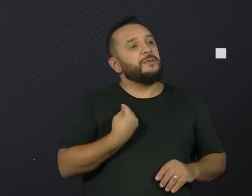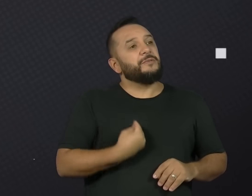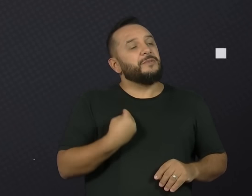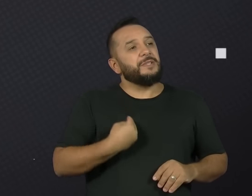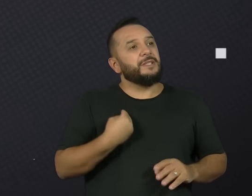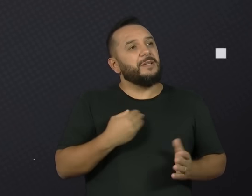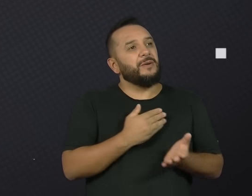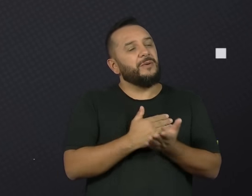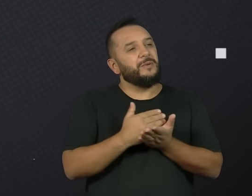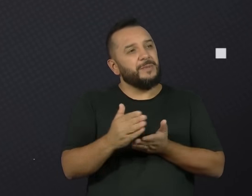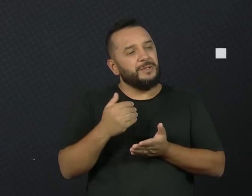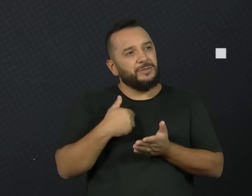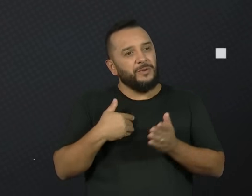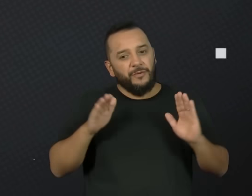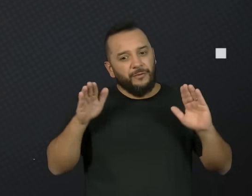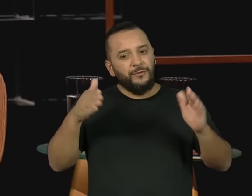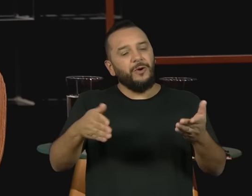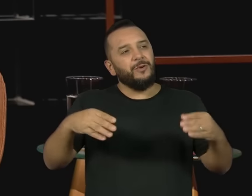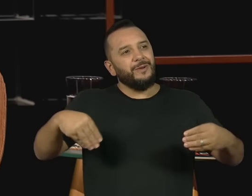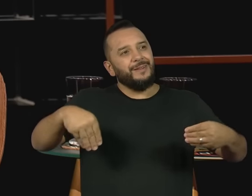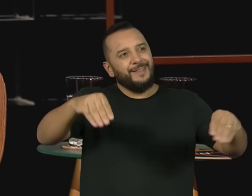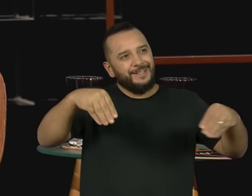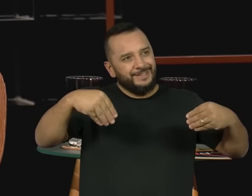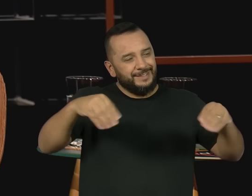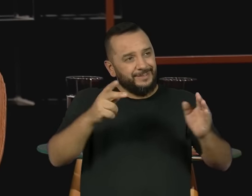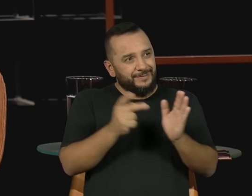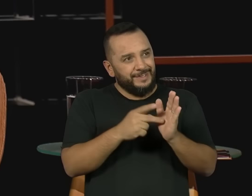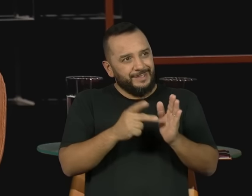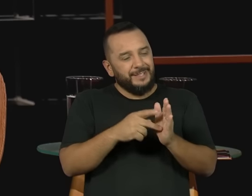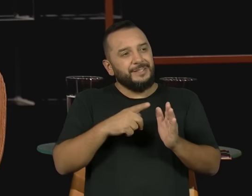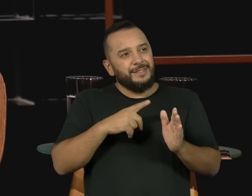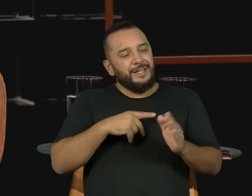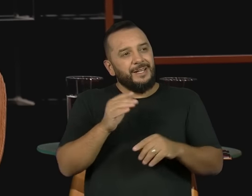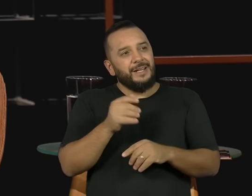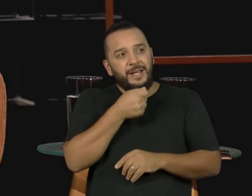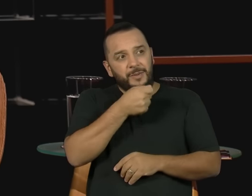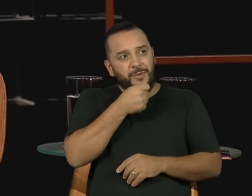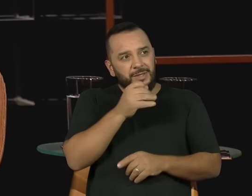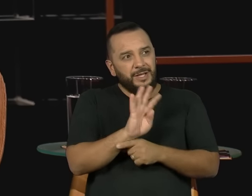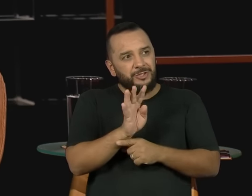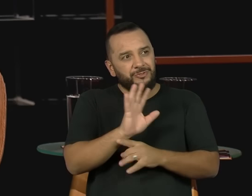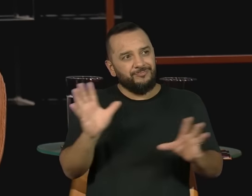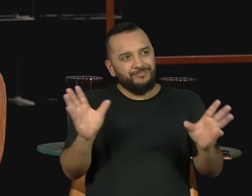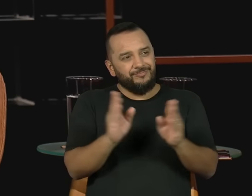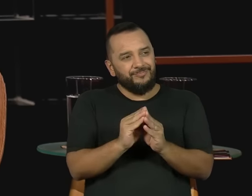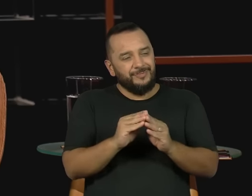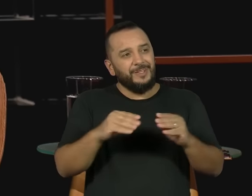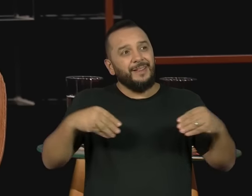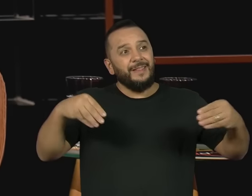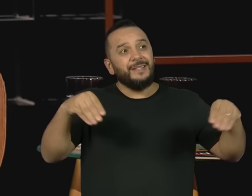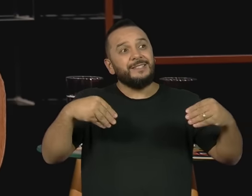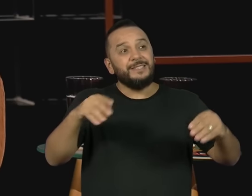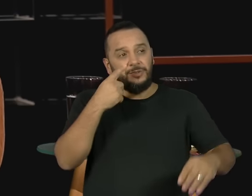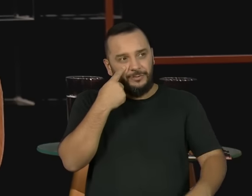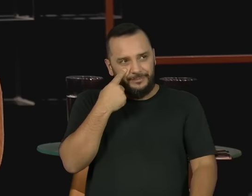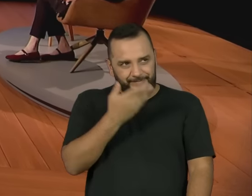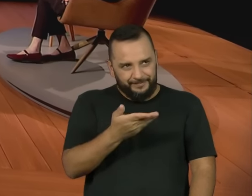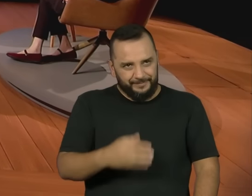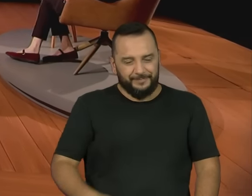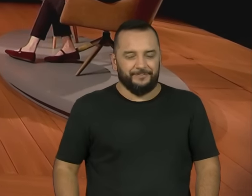em torno do tecido. E a gente fez um quadro sobre esse produto, o tecido. Olha só.